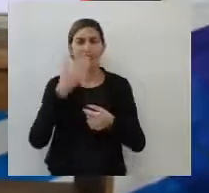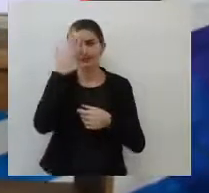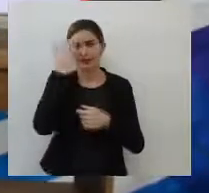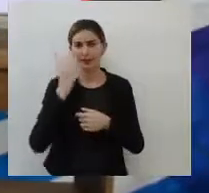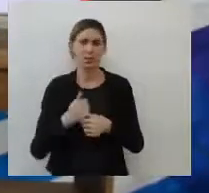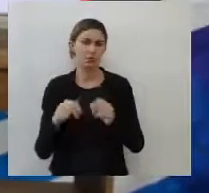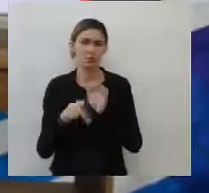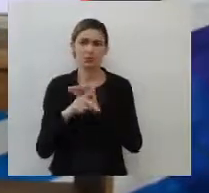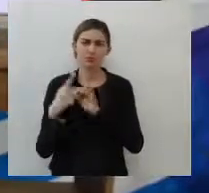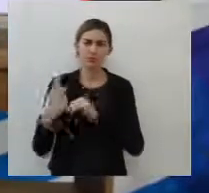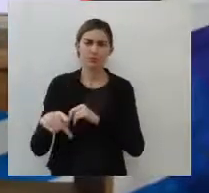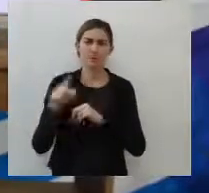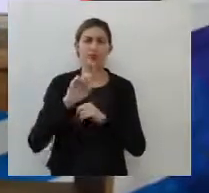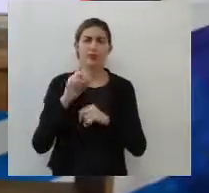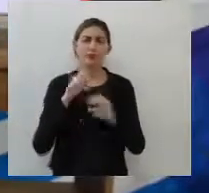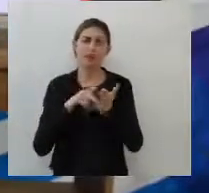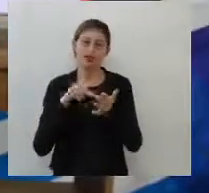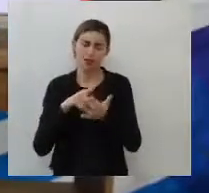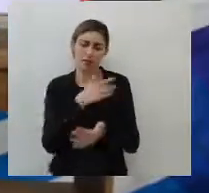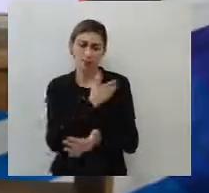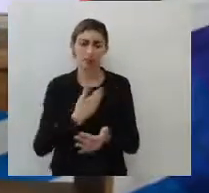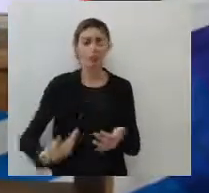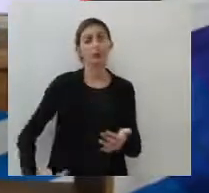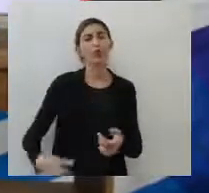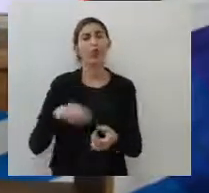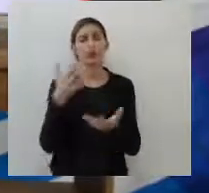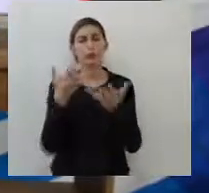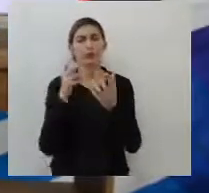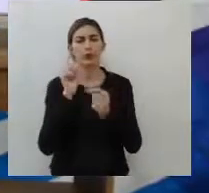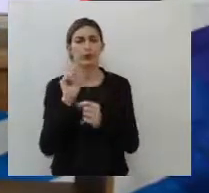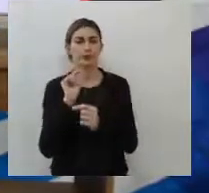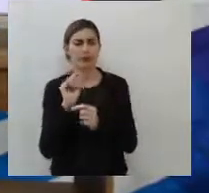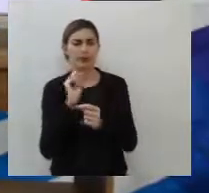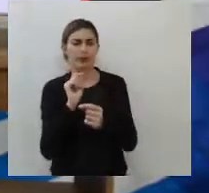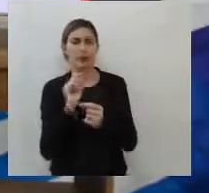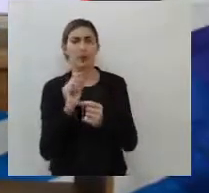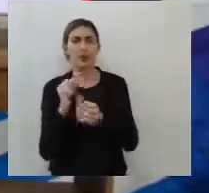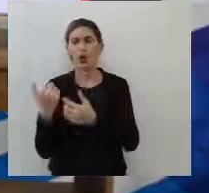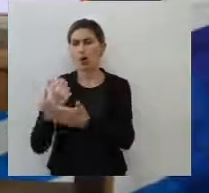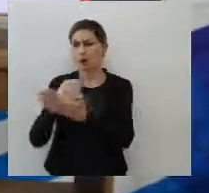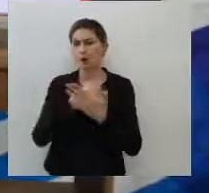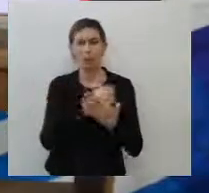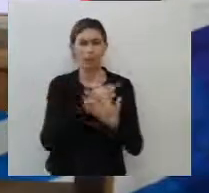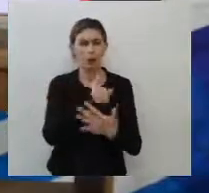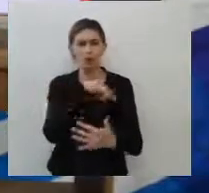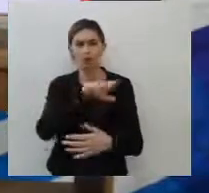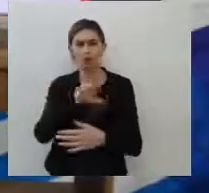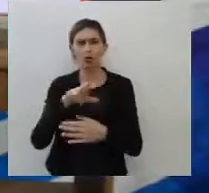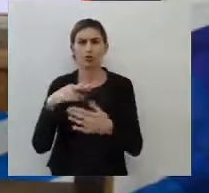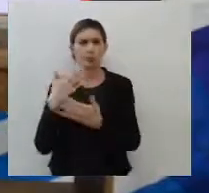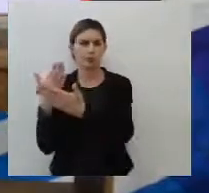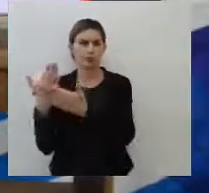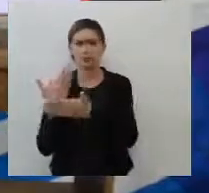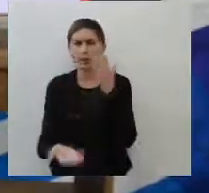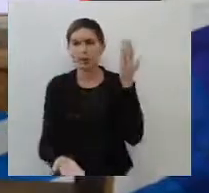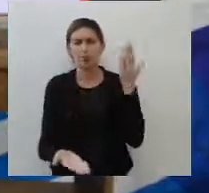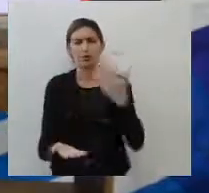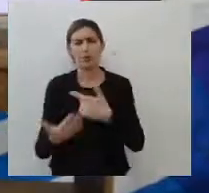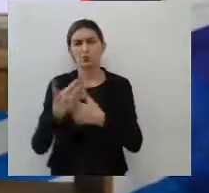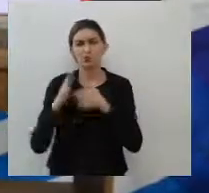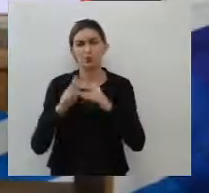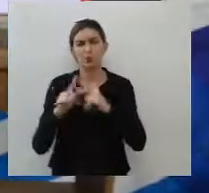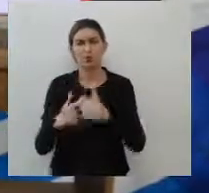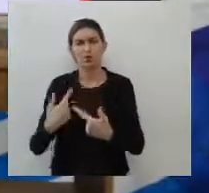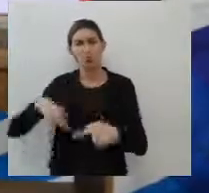Na verdade, o governo queria, já que tinha perdido o apoio religioso, já que tinha perdido o